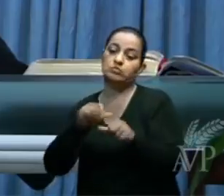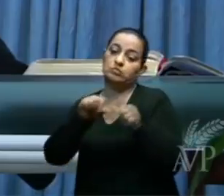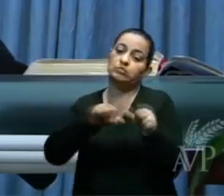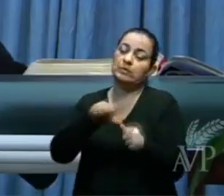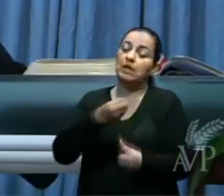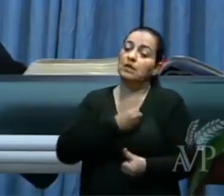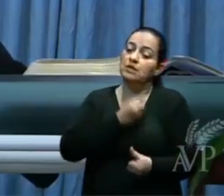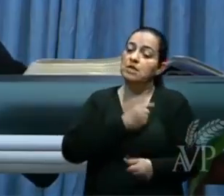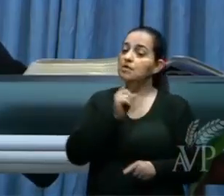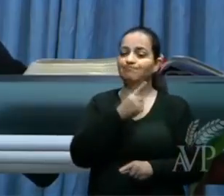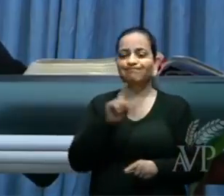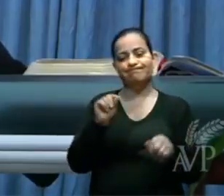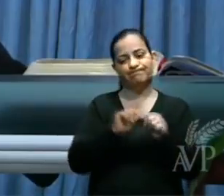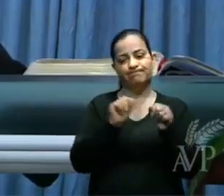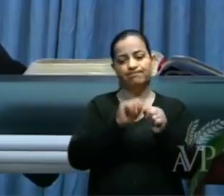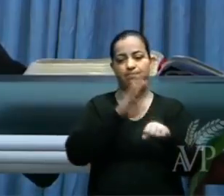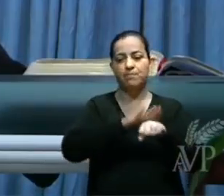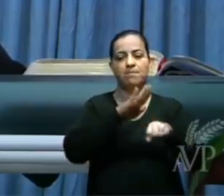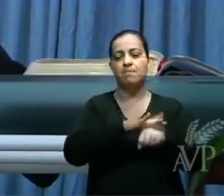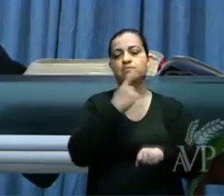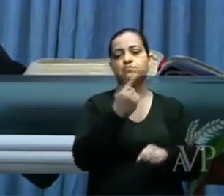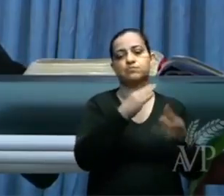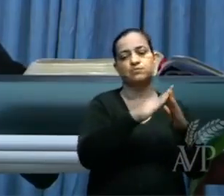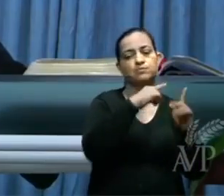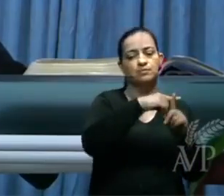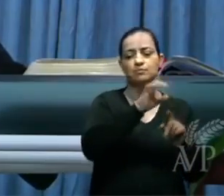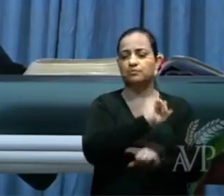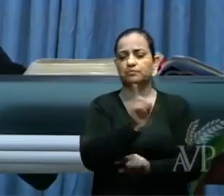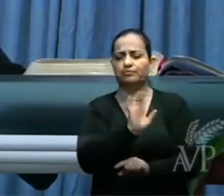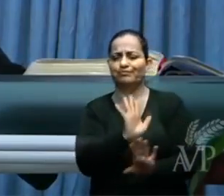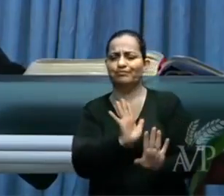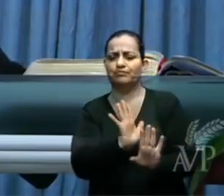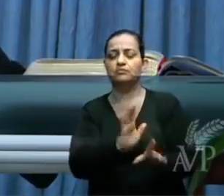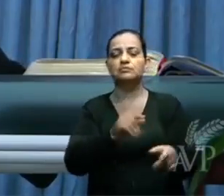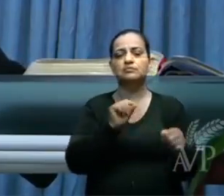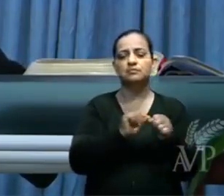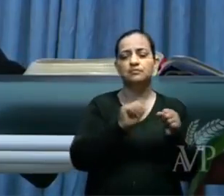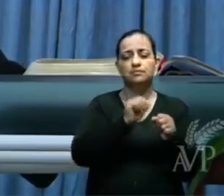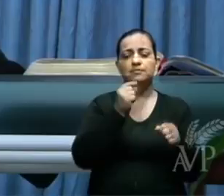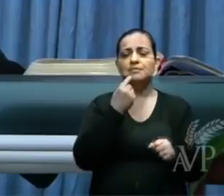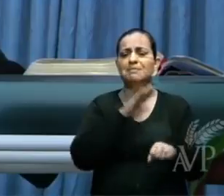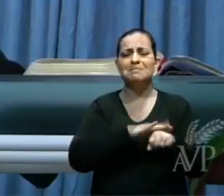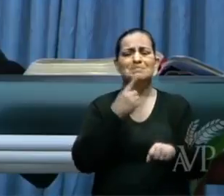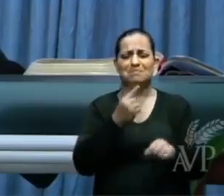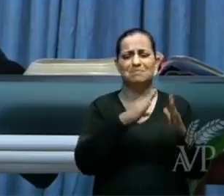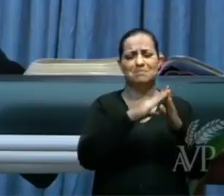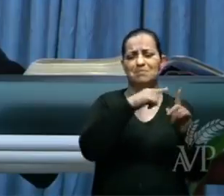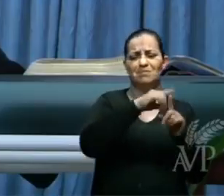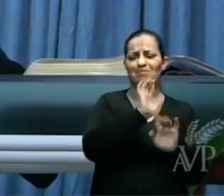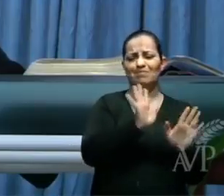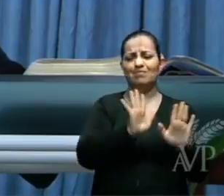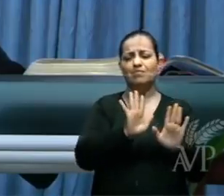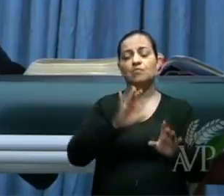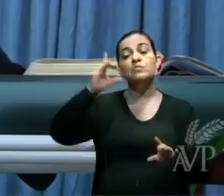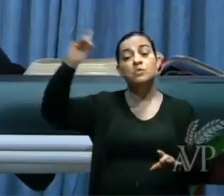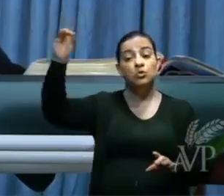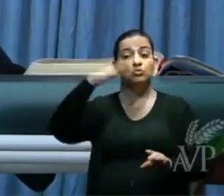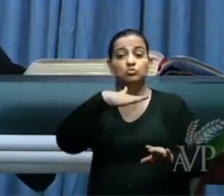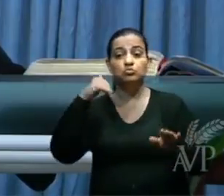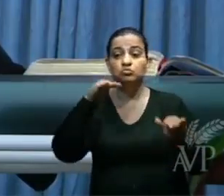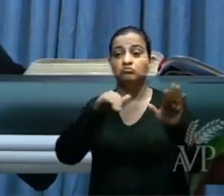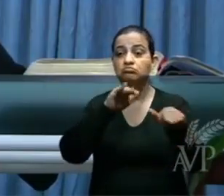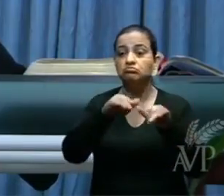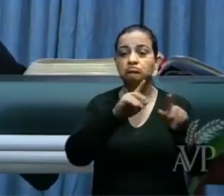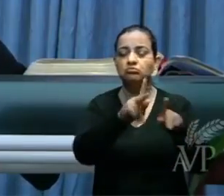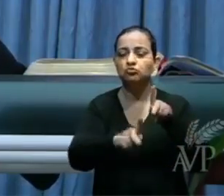para fazer mais uma denominação não para fazer mais uma igreja por isso você